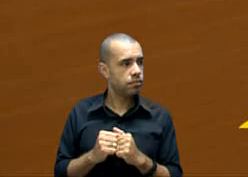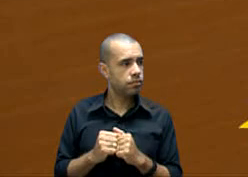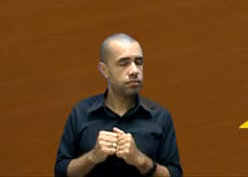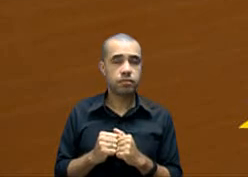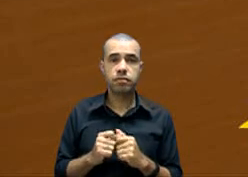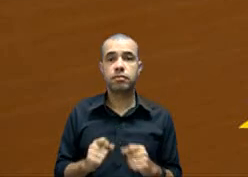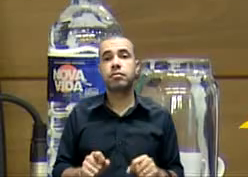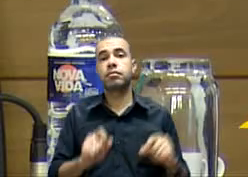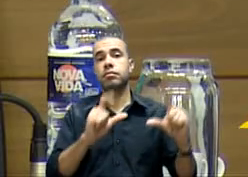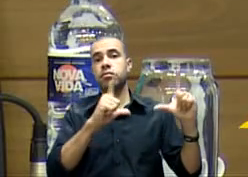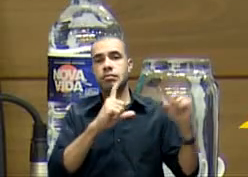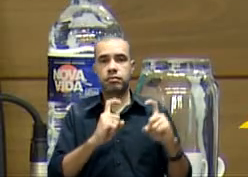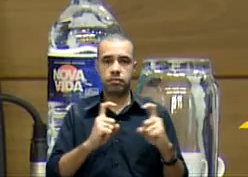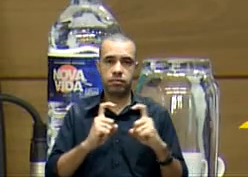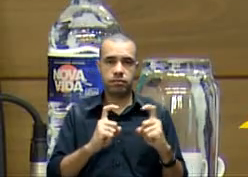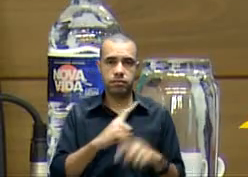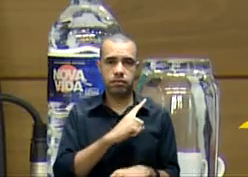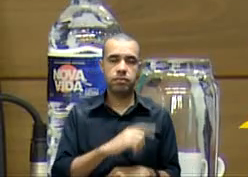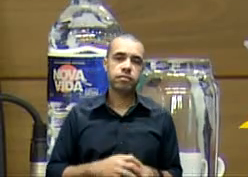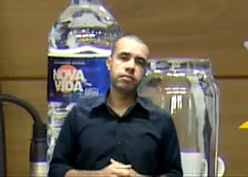Abri o painel para a ordem do dia.